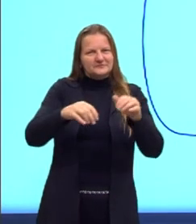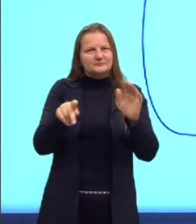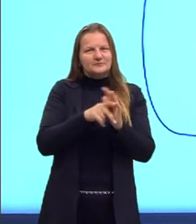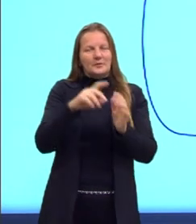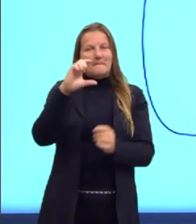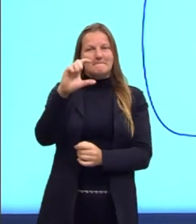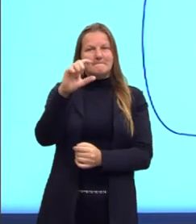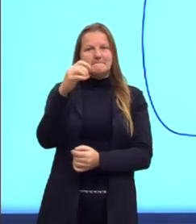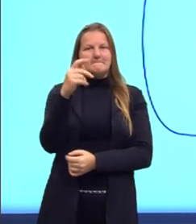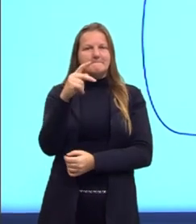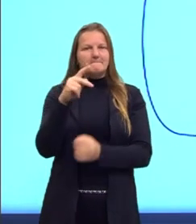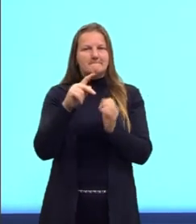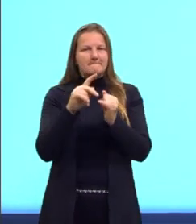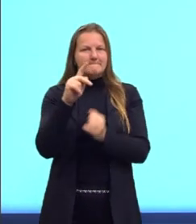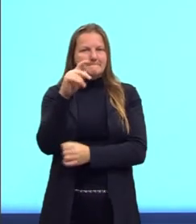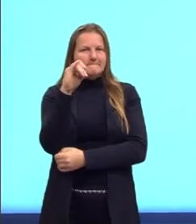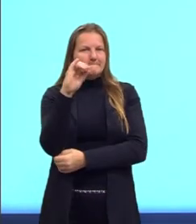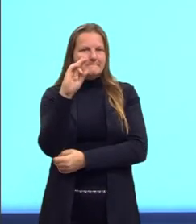pilhas